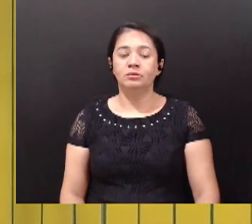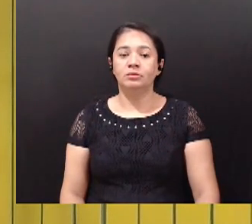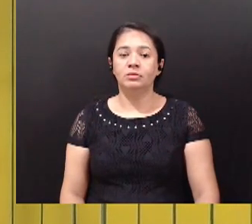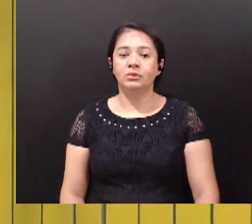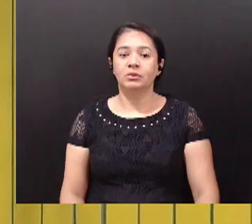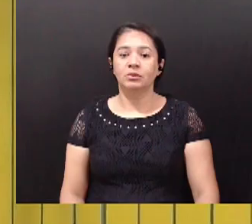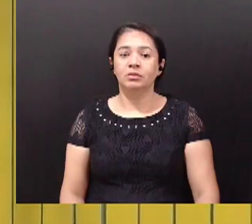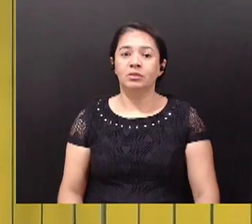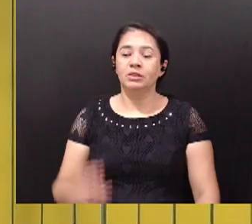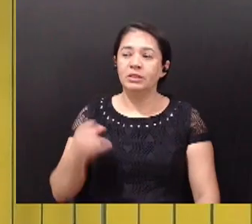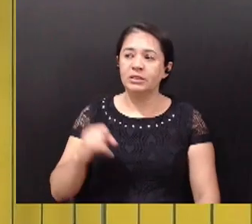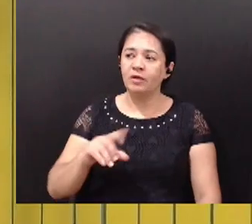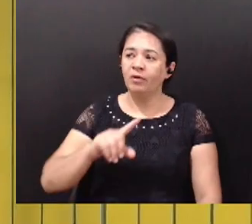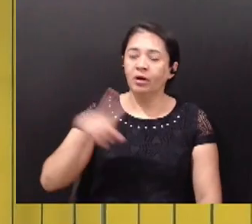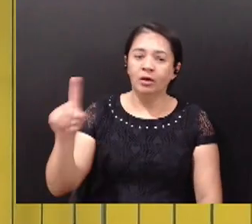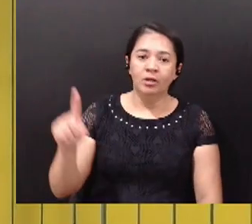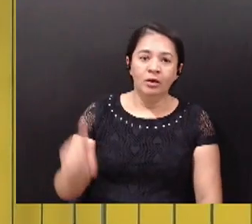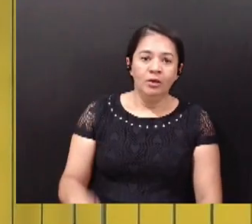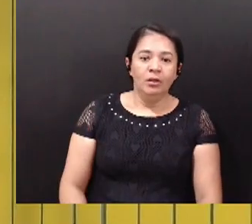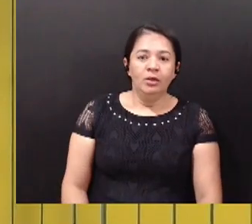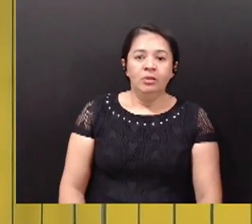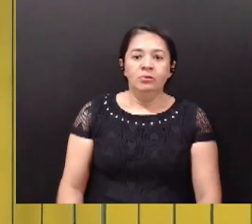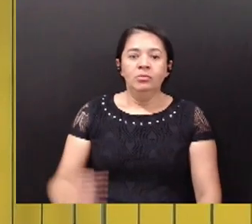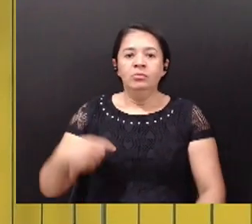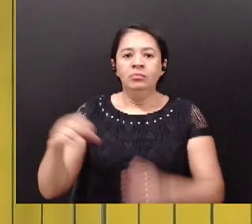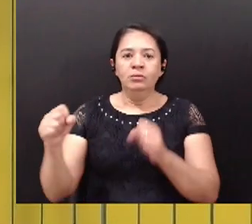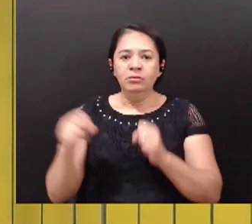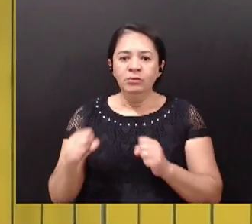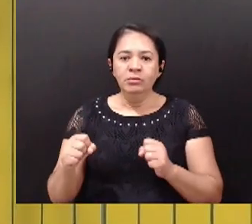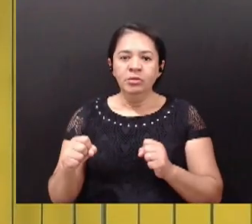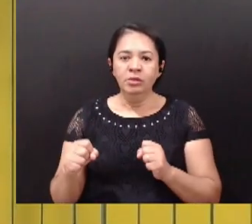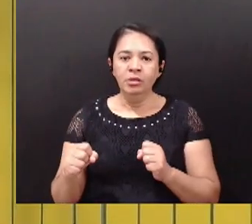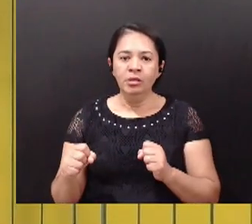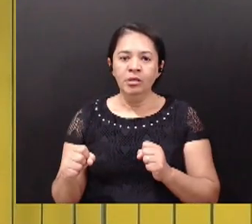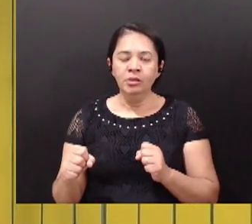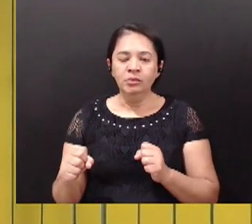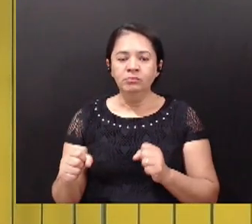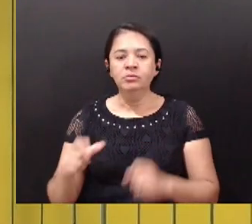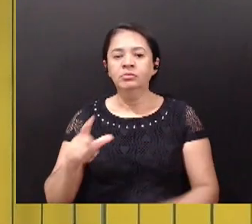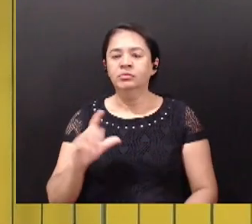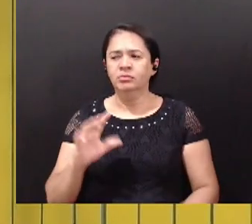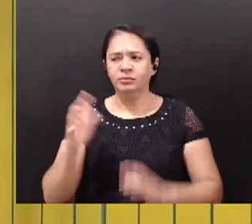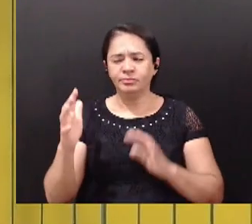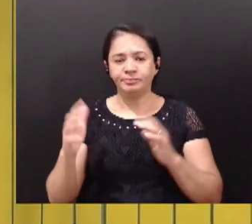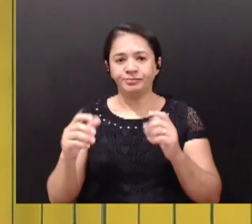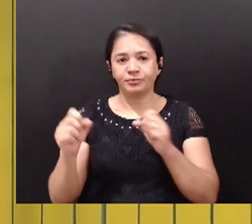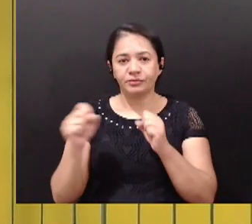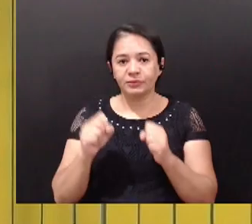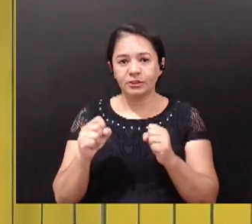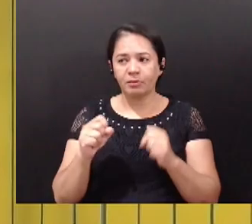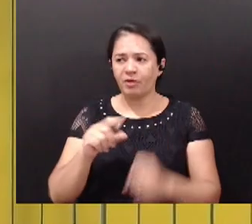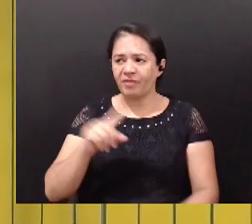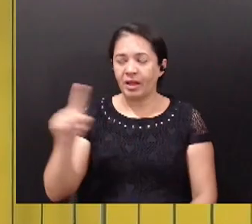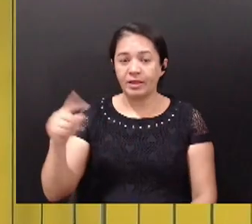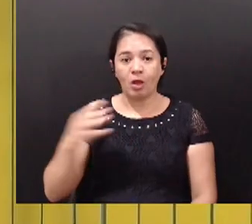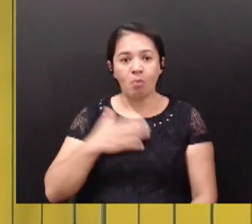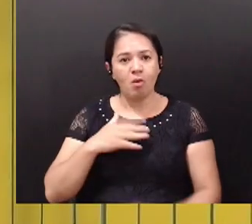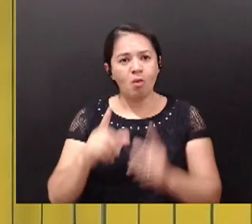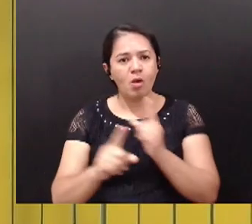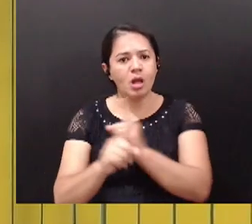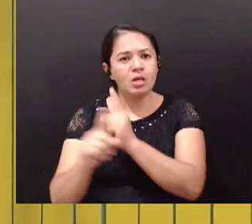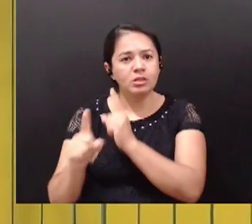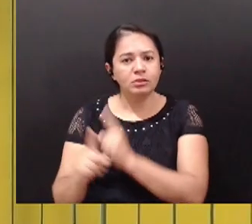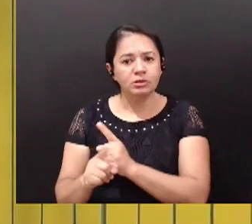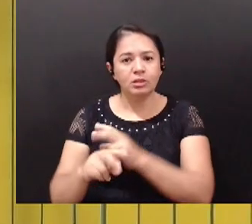negado, eu posso recorrer? Existem situações em que eles podem negar o atendimento por conta